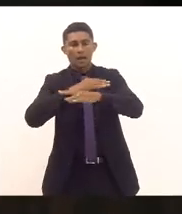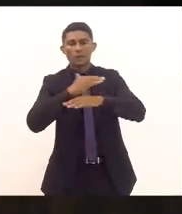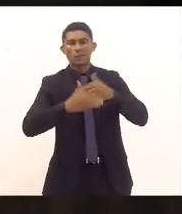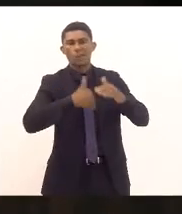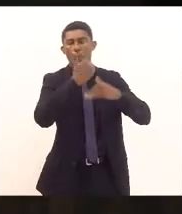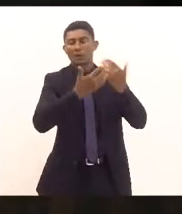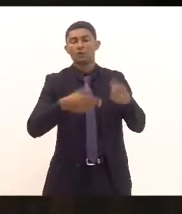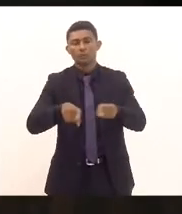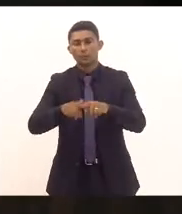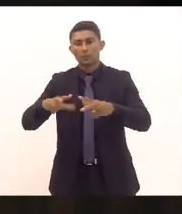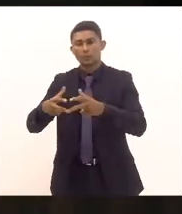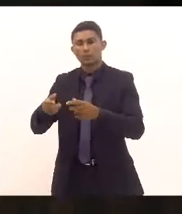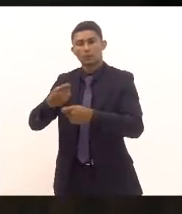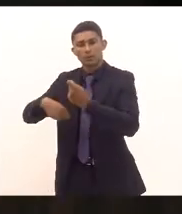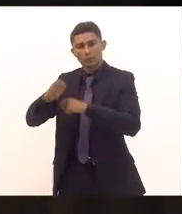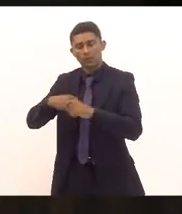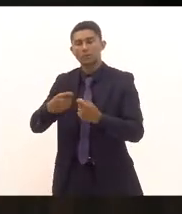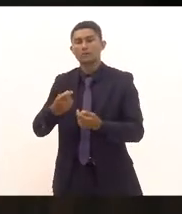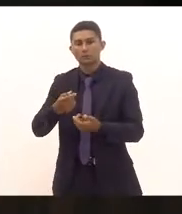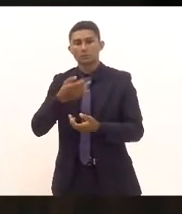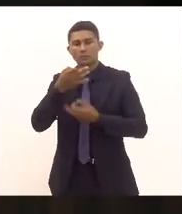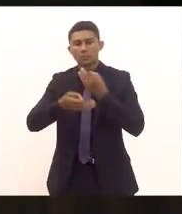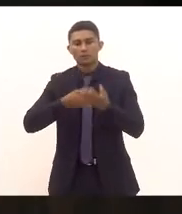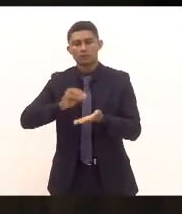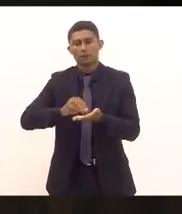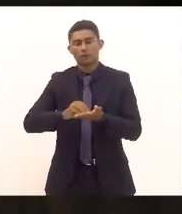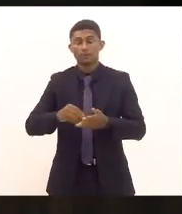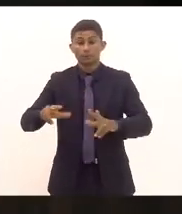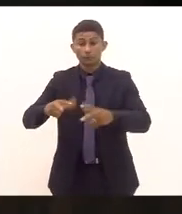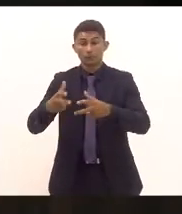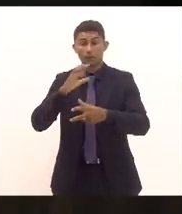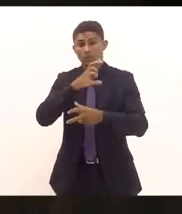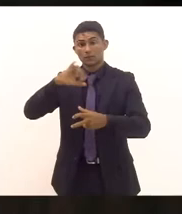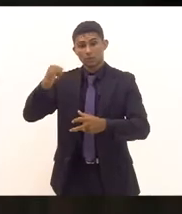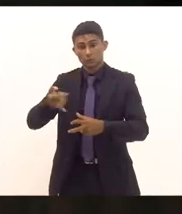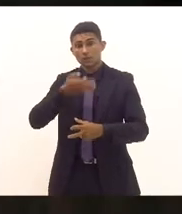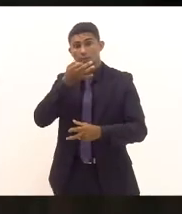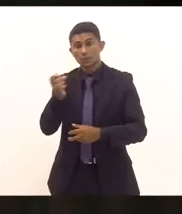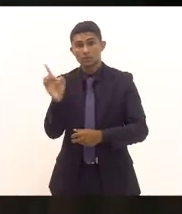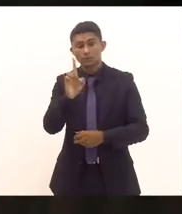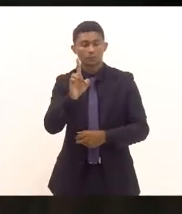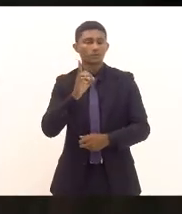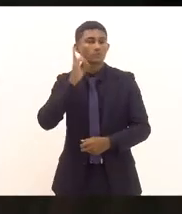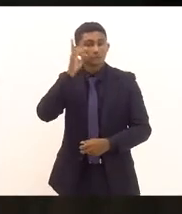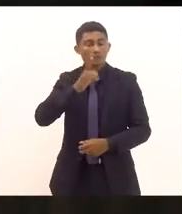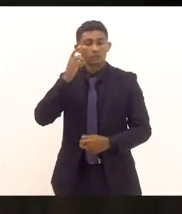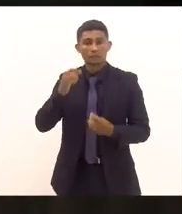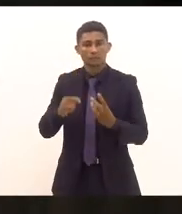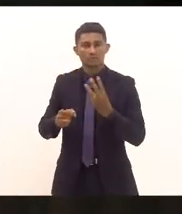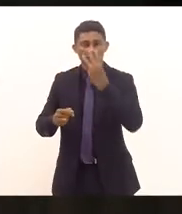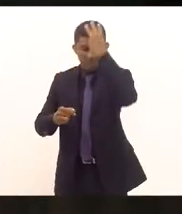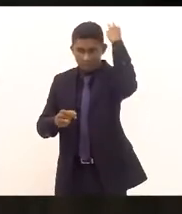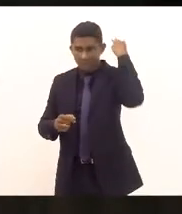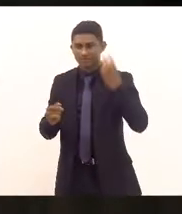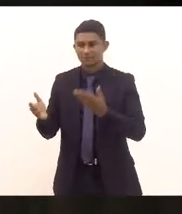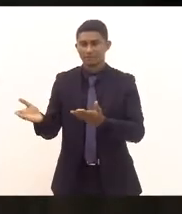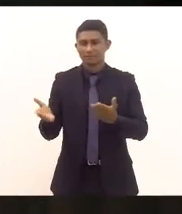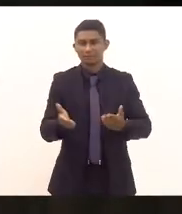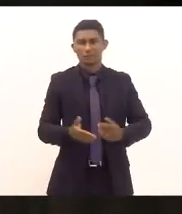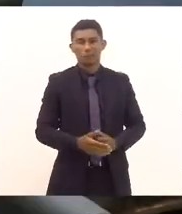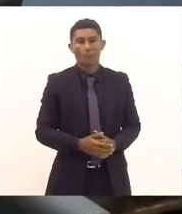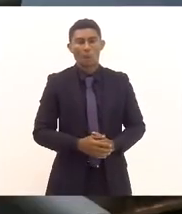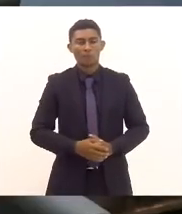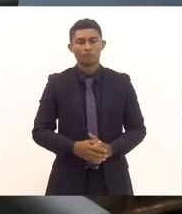Regional e orçamento emite parecer pela comissão de concessão nos dizer Deputado Márcio para Chico